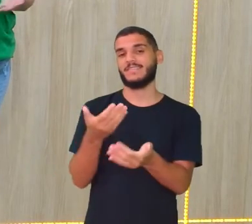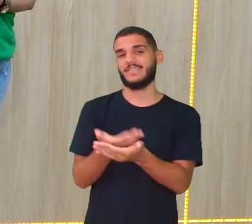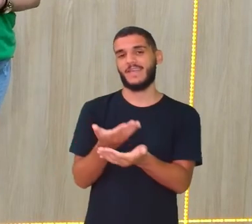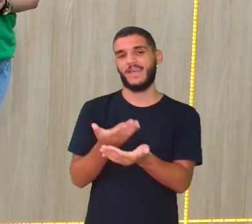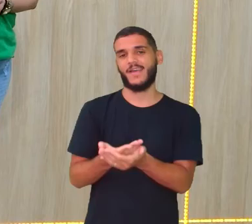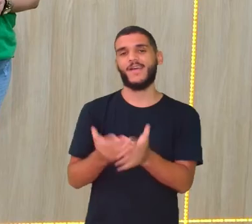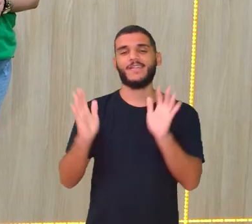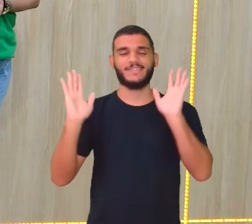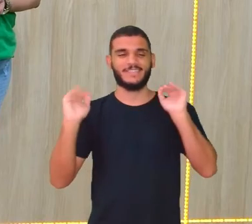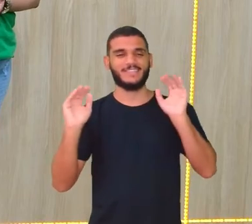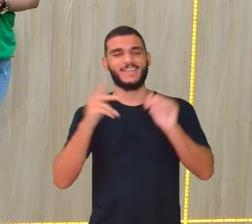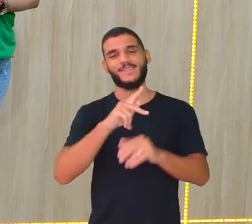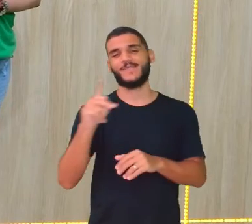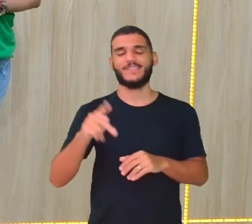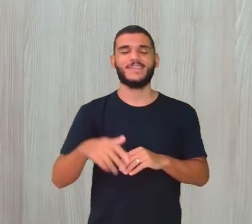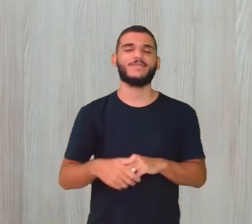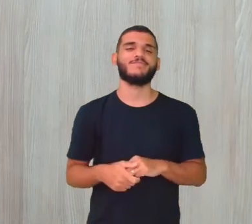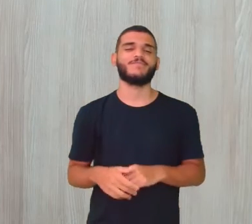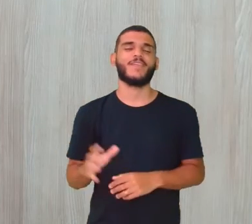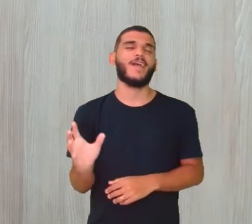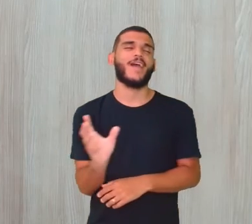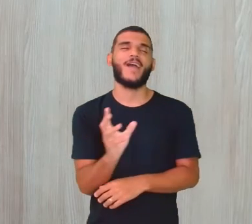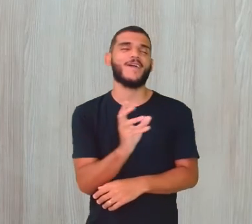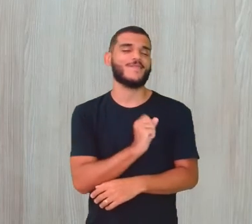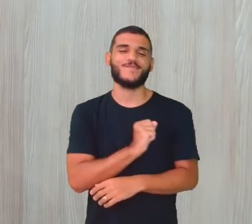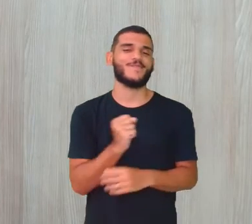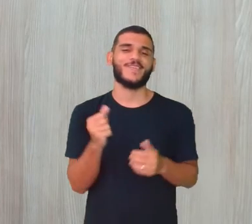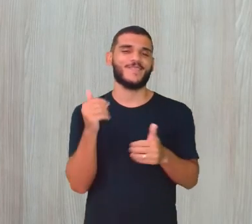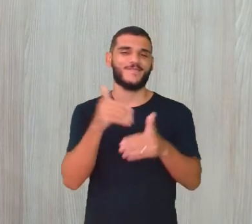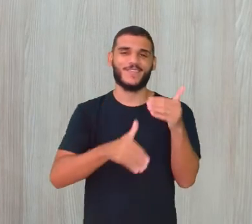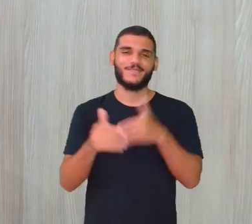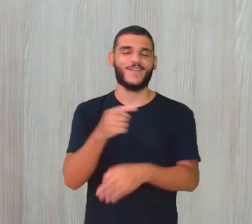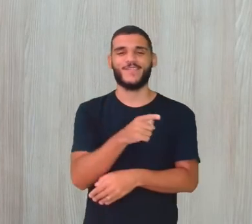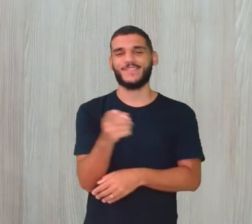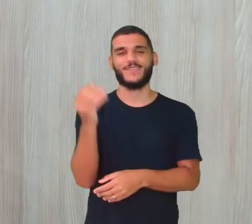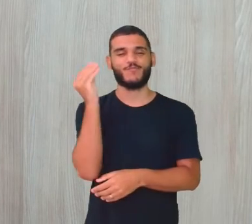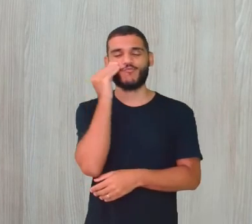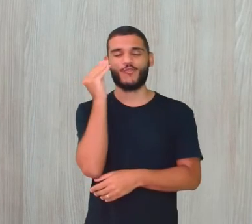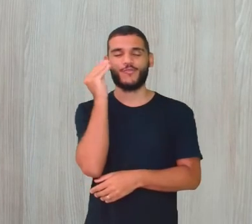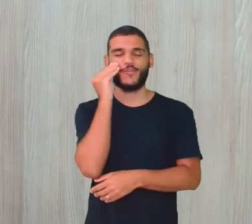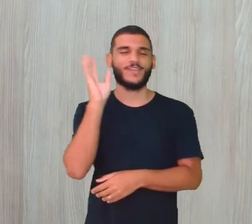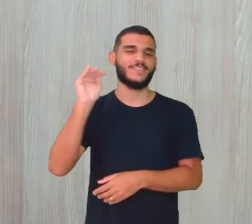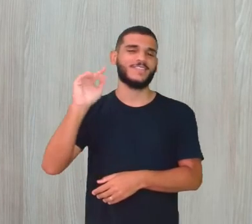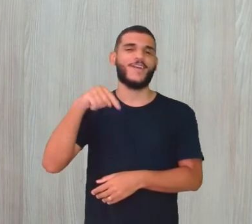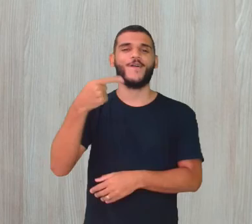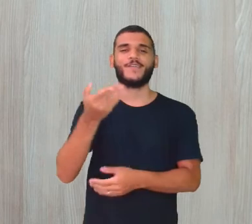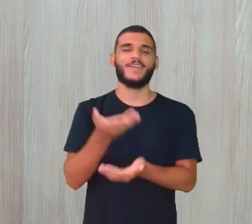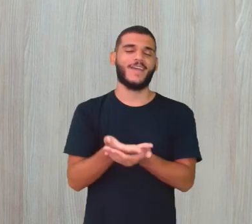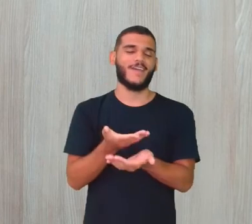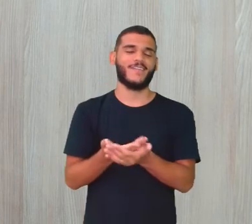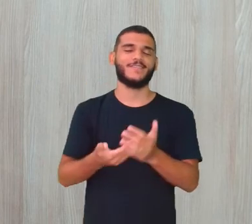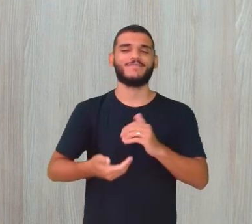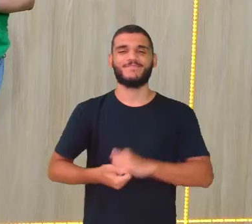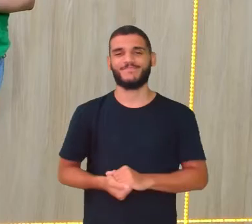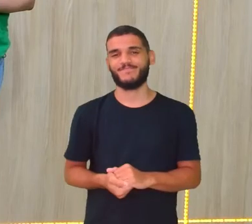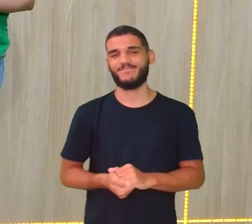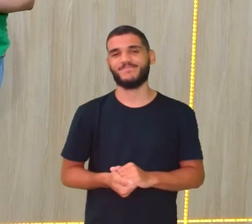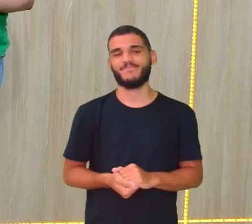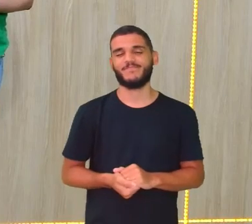Vamos nos olha, despedir, prof. Vamos sim, adorei estar aqui com vocês, gente. Um beijo bem grande e até a próxima aula. Tchau, tchau.